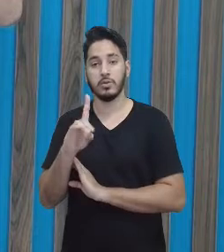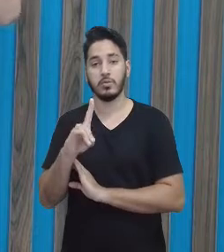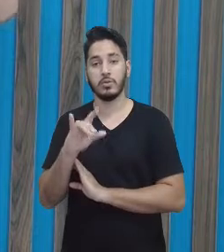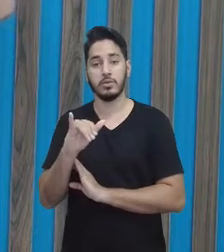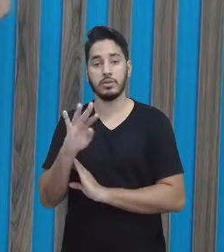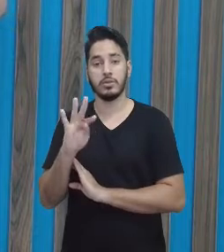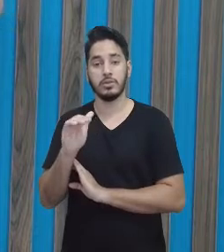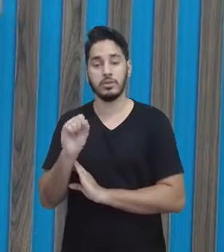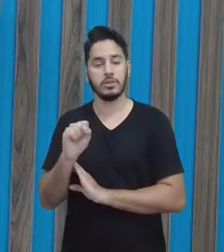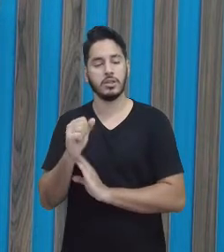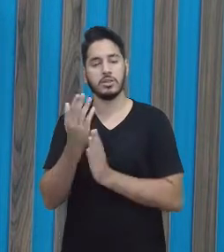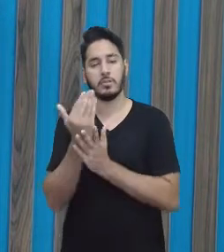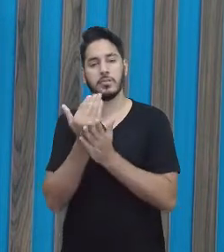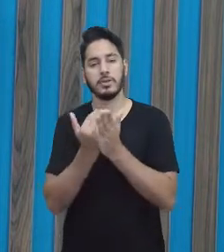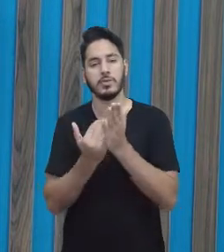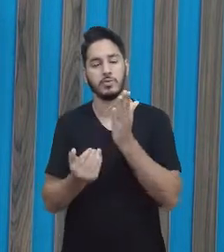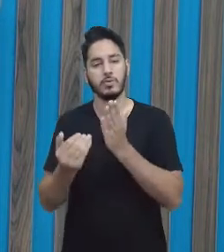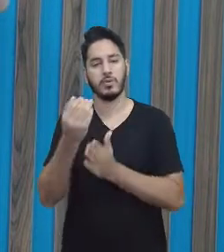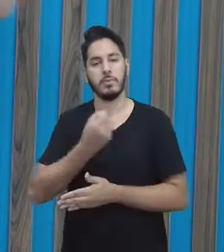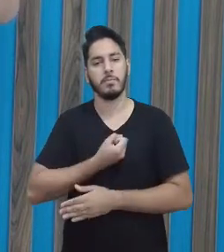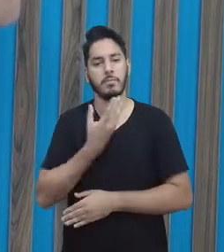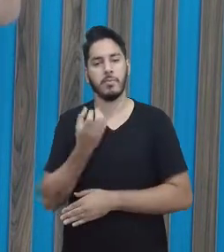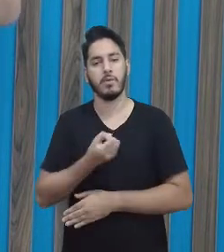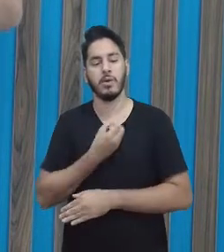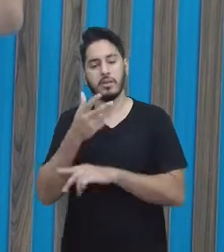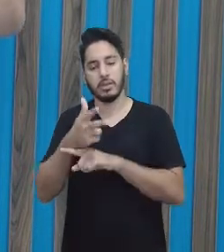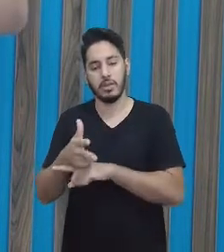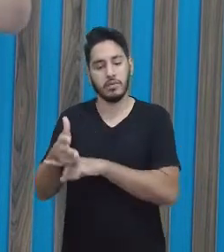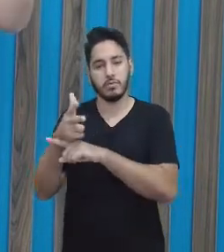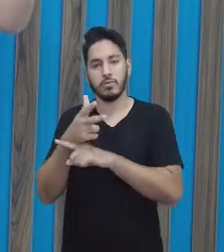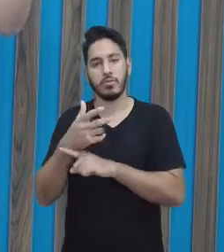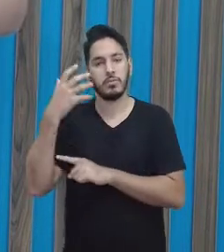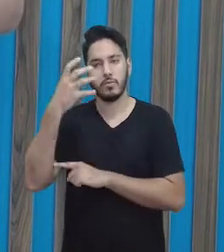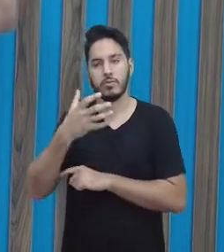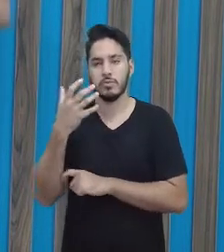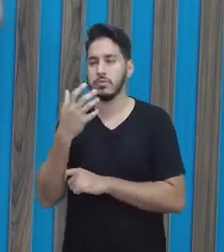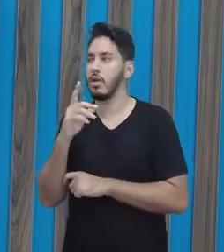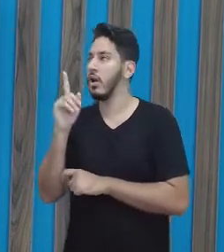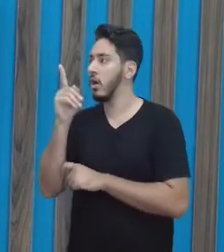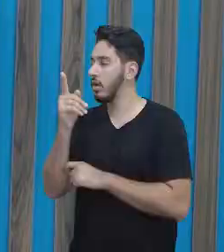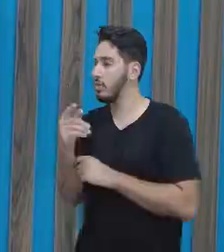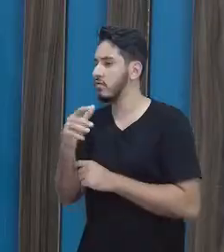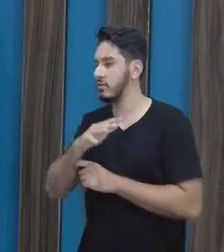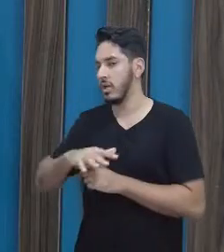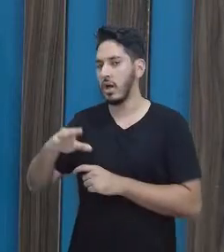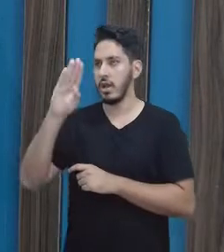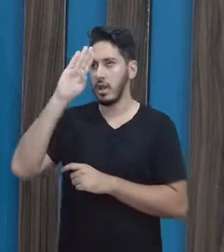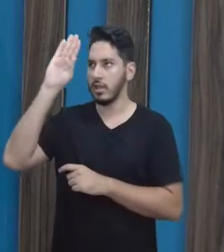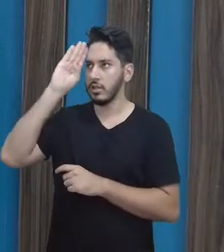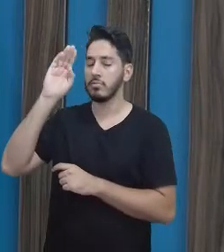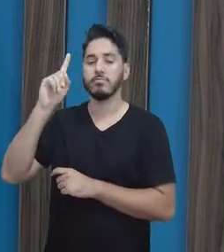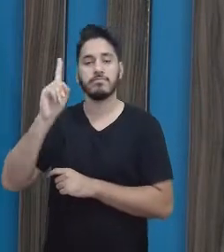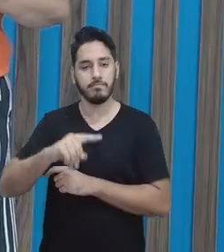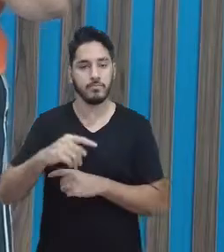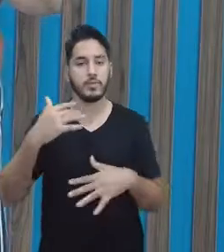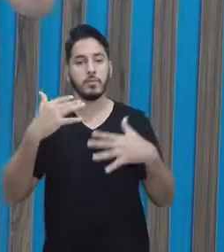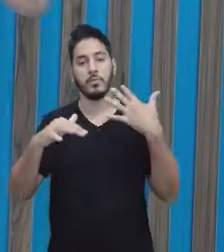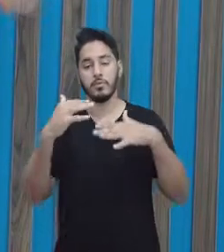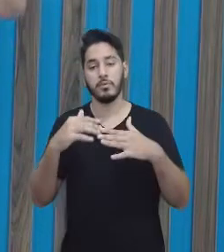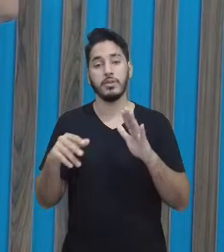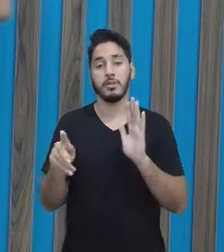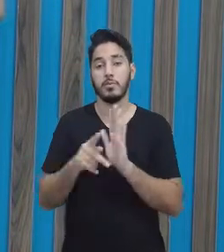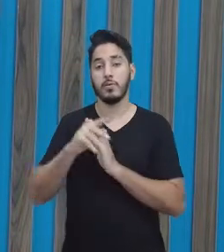eles eram pintores, ou gravadores, ou músicos. Então, nasceu no meio acadêmico, exatamente, né, Vilma? Exatamente. Então, o movimento armorial é um